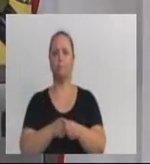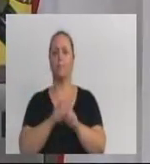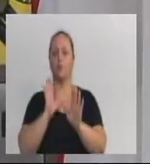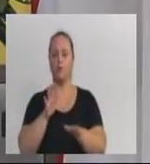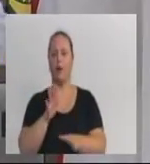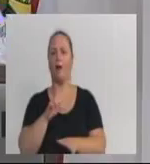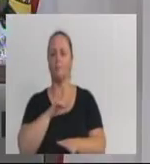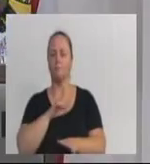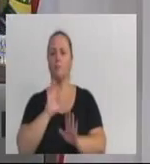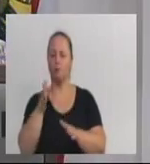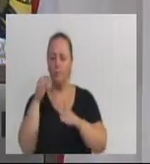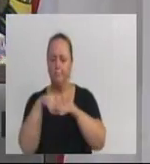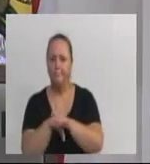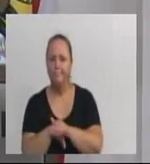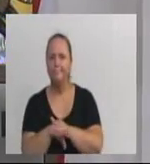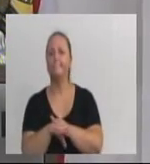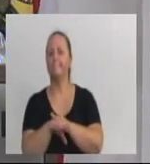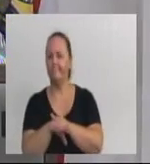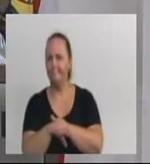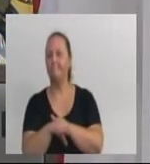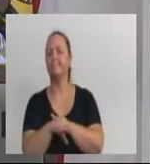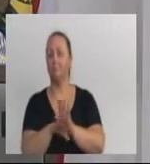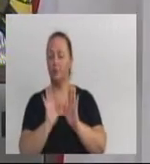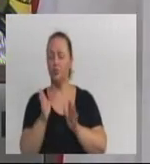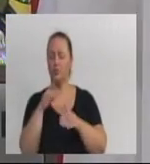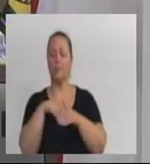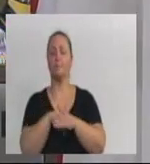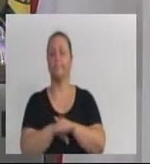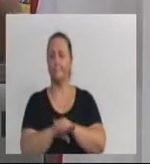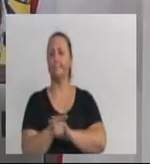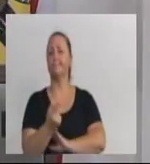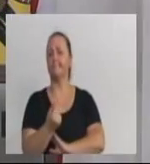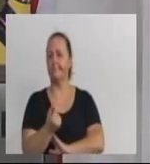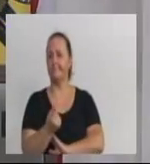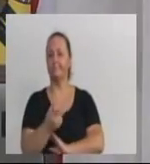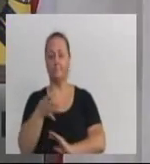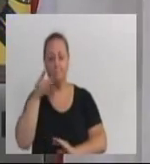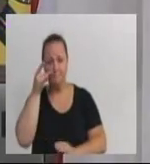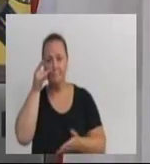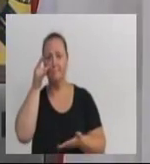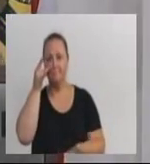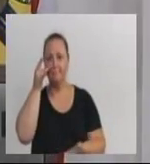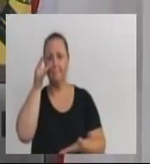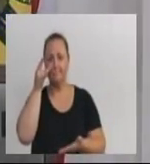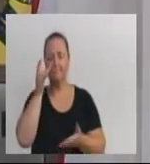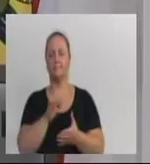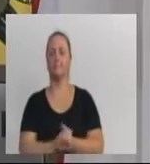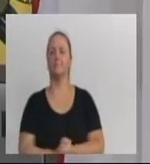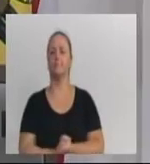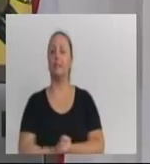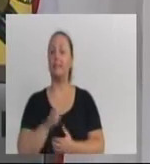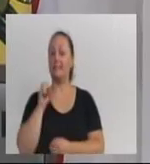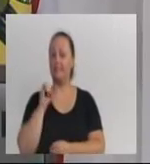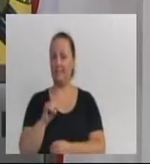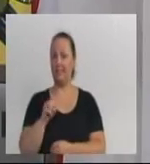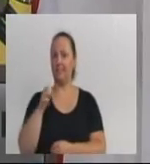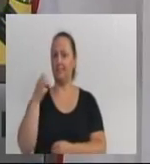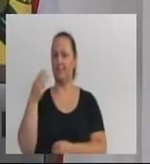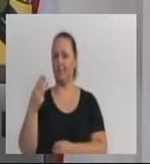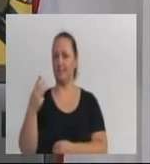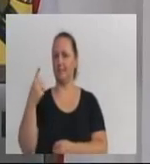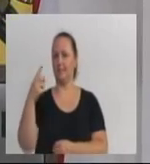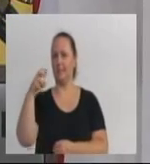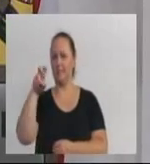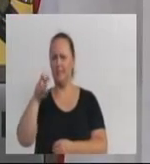no caixa. Já está no caixa. Se não chegar aos 315 milhões, que era o